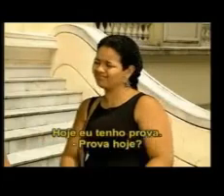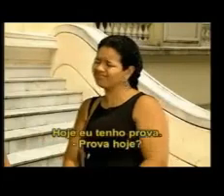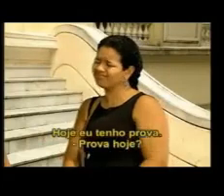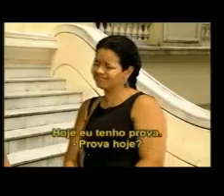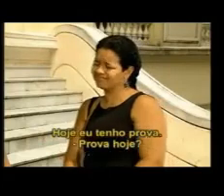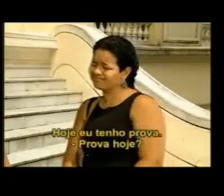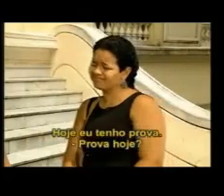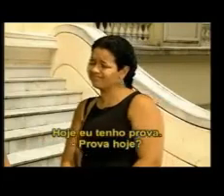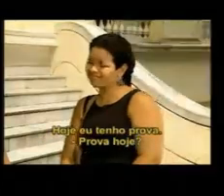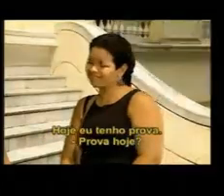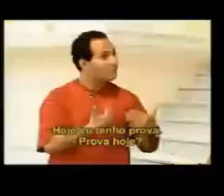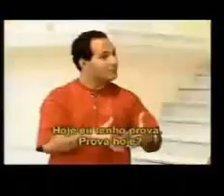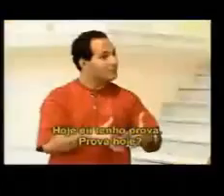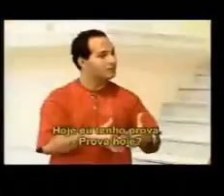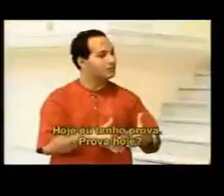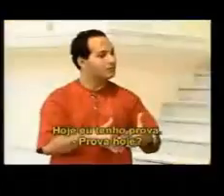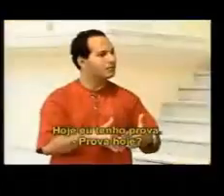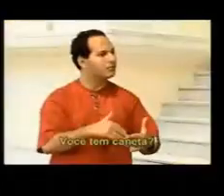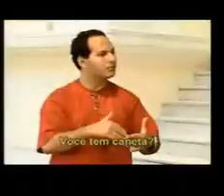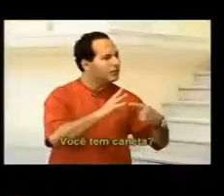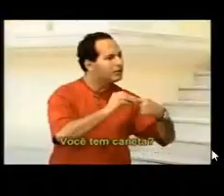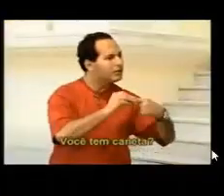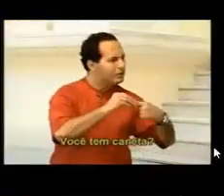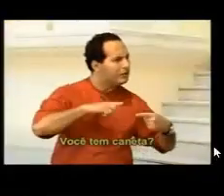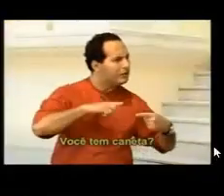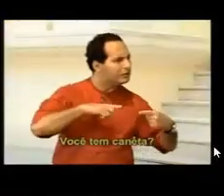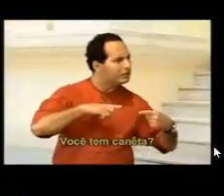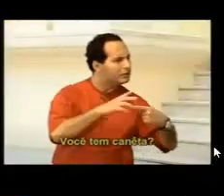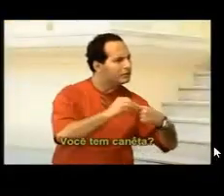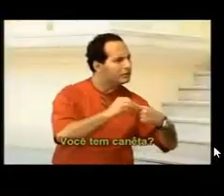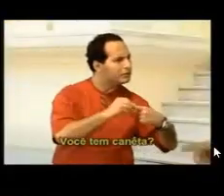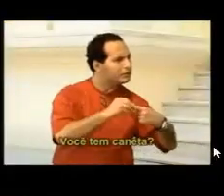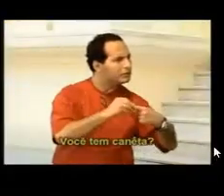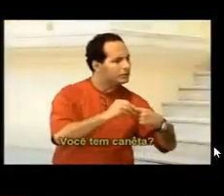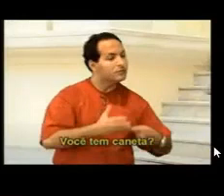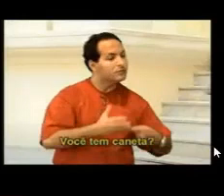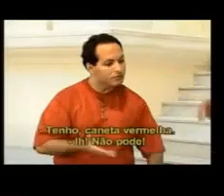tenho prova. Prova hoje? Você tem caneta?